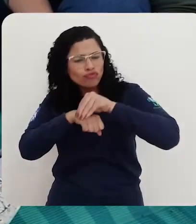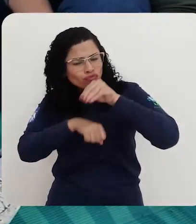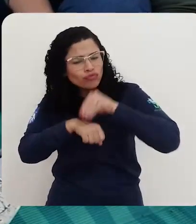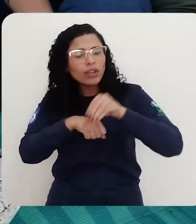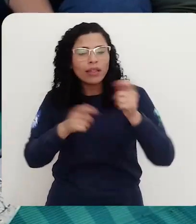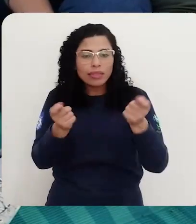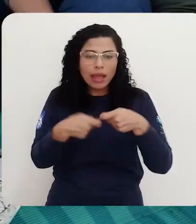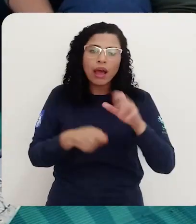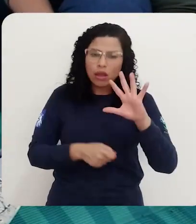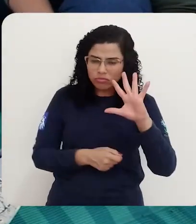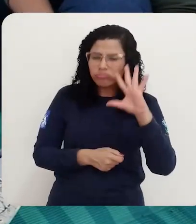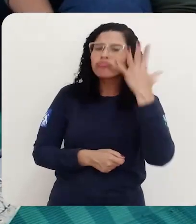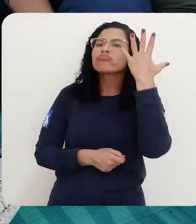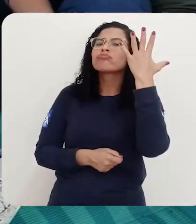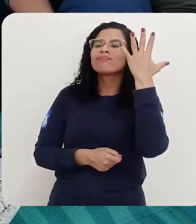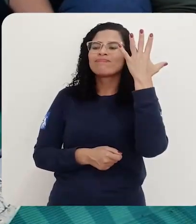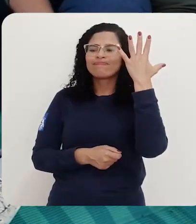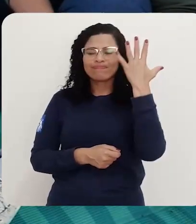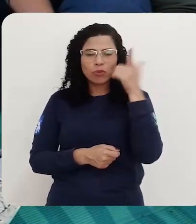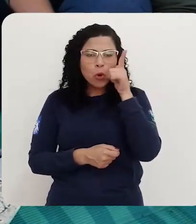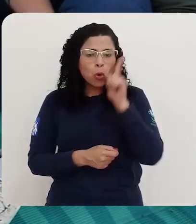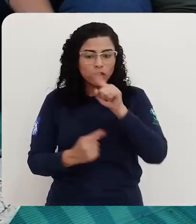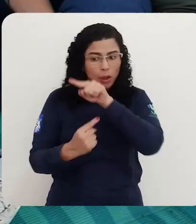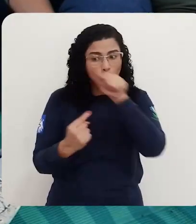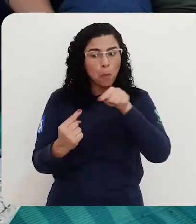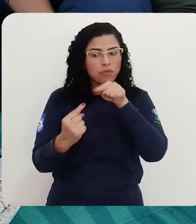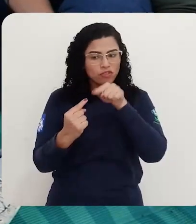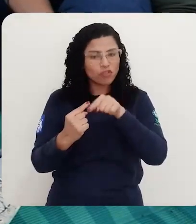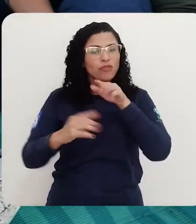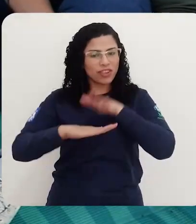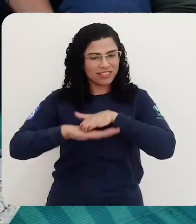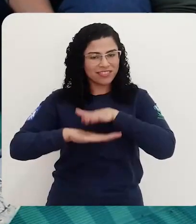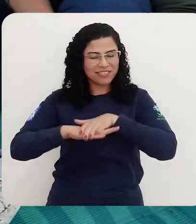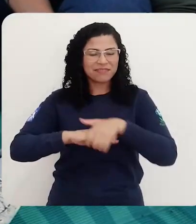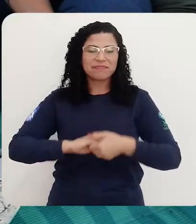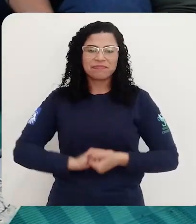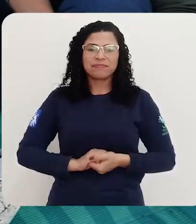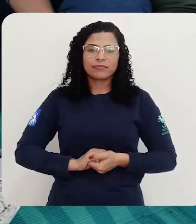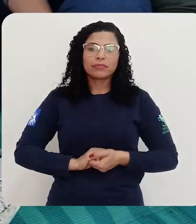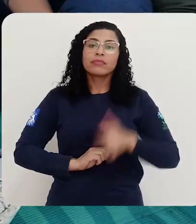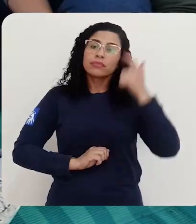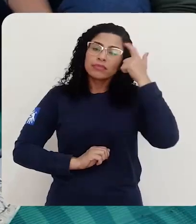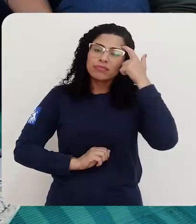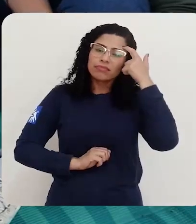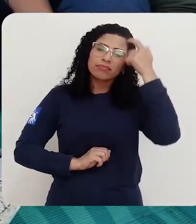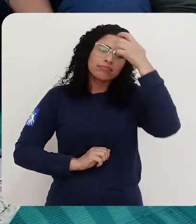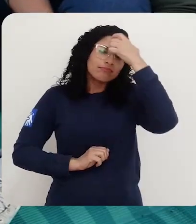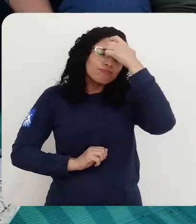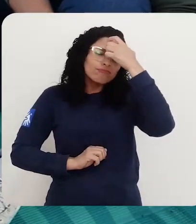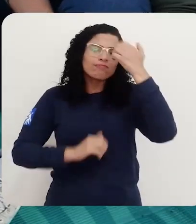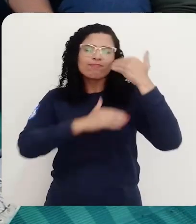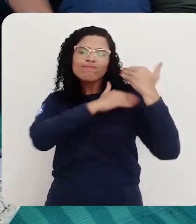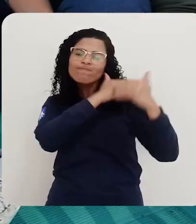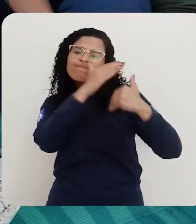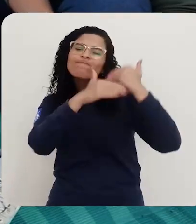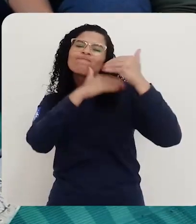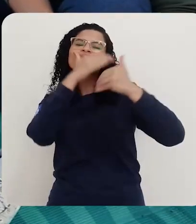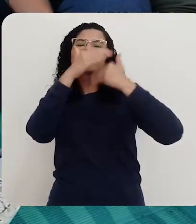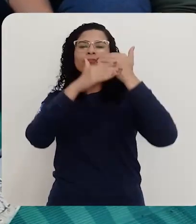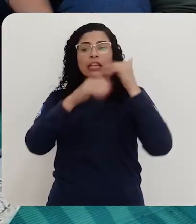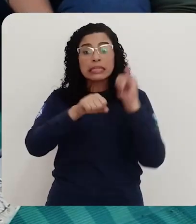Desde que o jogo aconteça, você consegue aí, né, alcançar os objetivos do próprio jogo. Que é esse raciocínio mesmo,